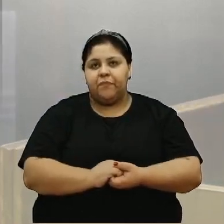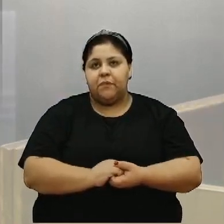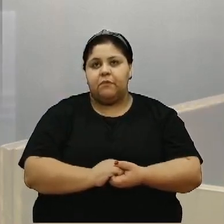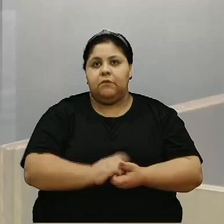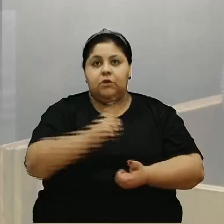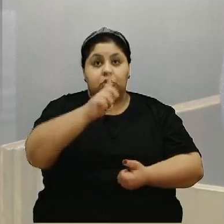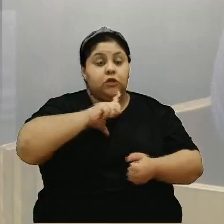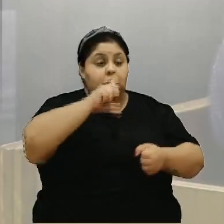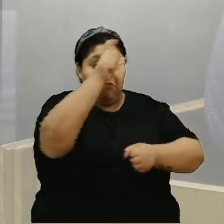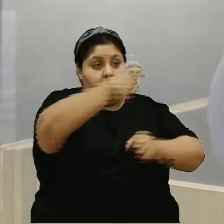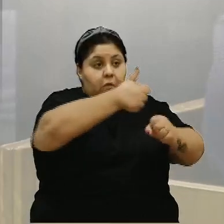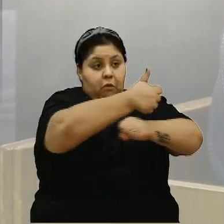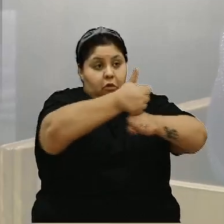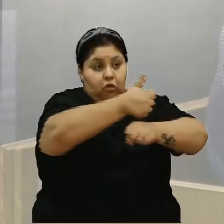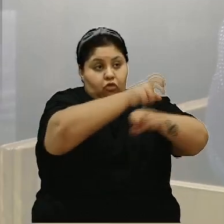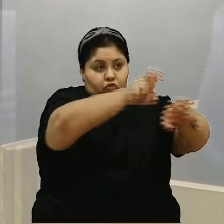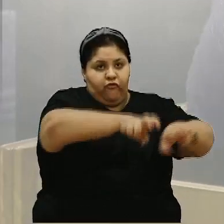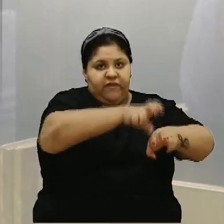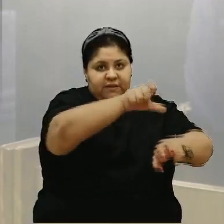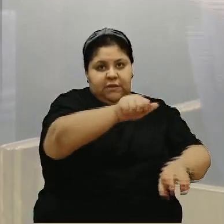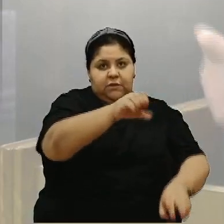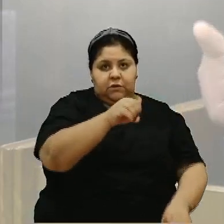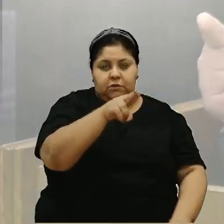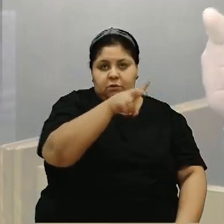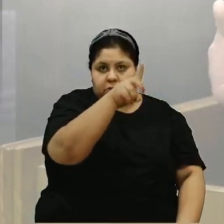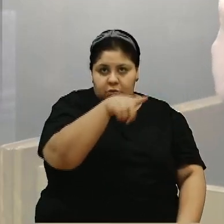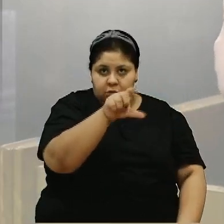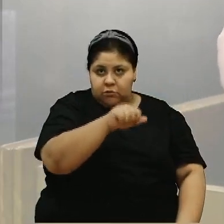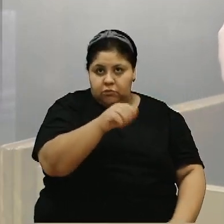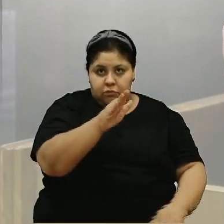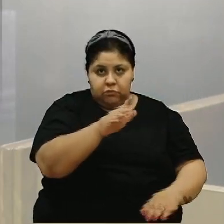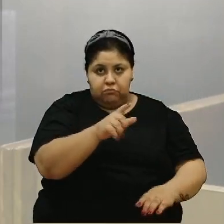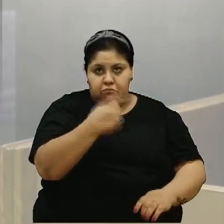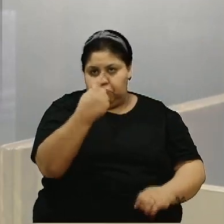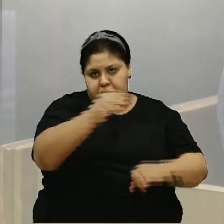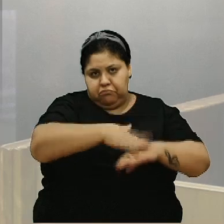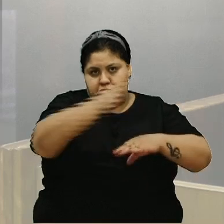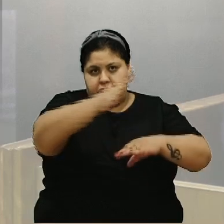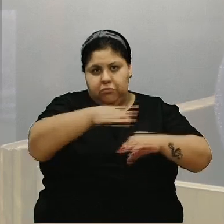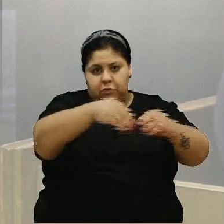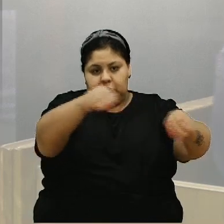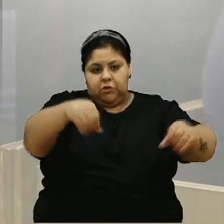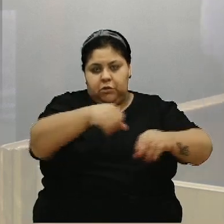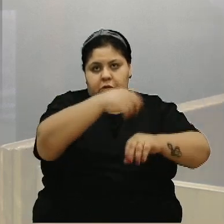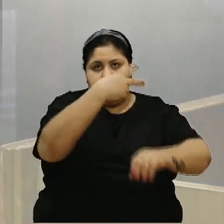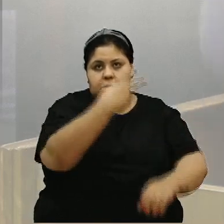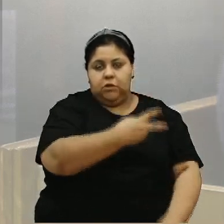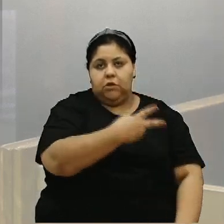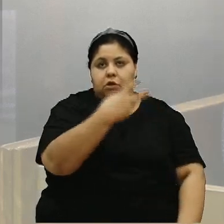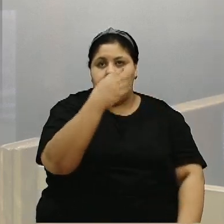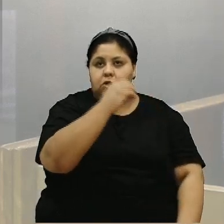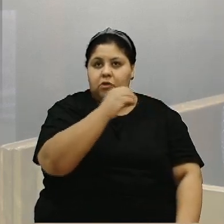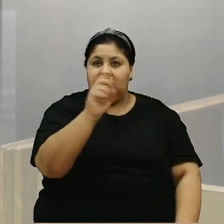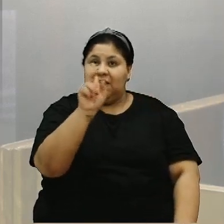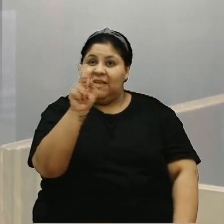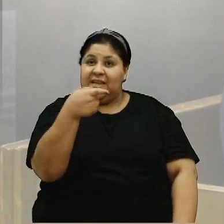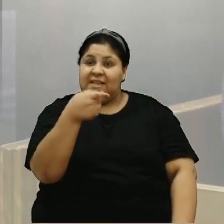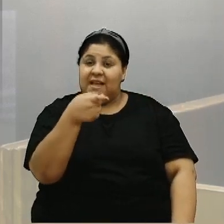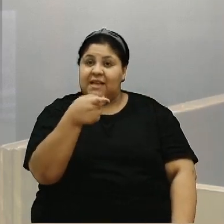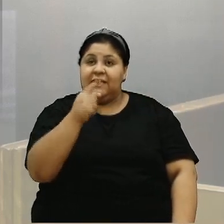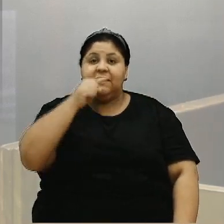Tem um agricultor de Fazenda Souza, um dos mais grandes de Fazenda Souza, plantava 200 hectares ali em São Francisco de